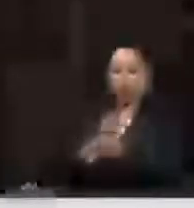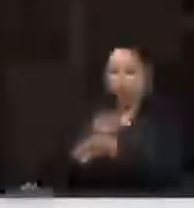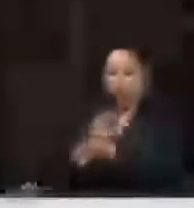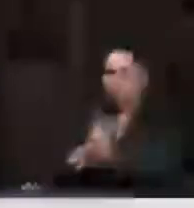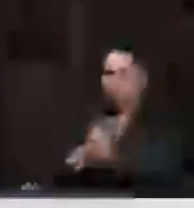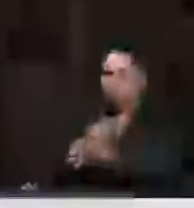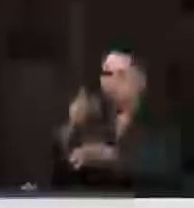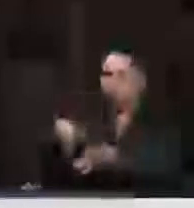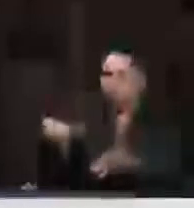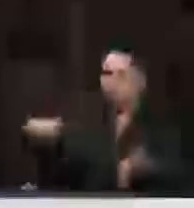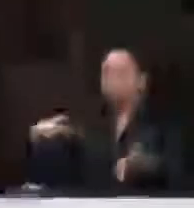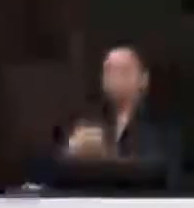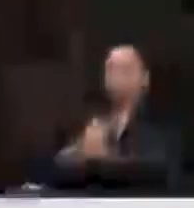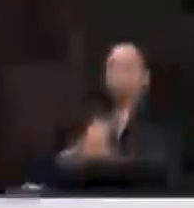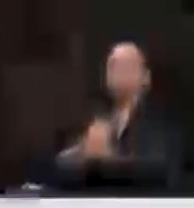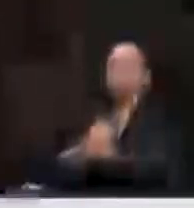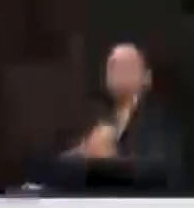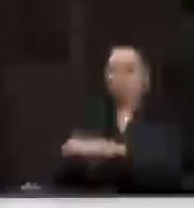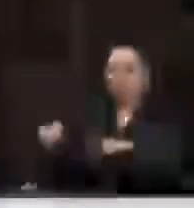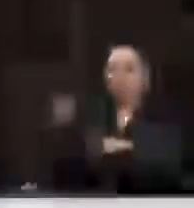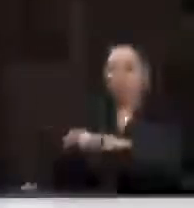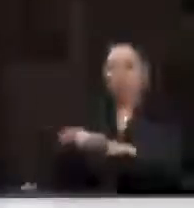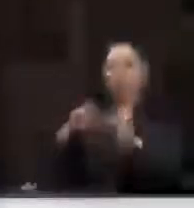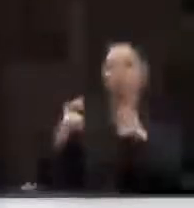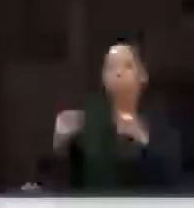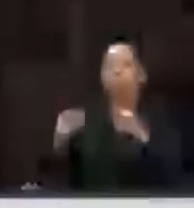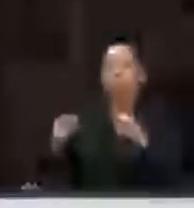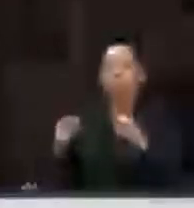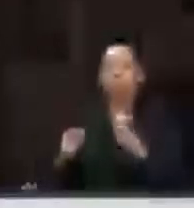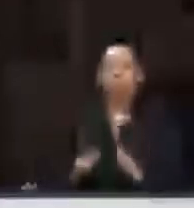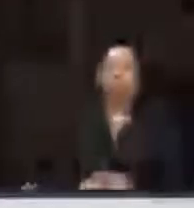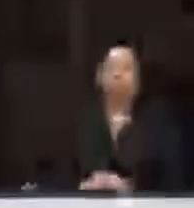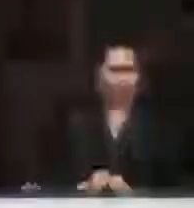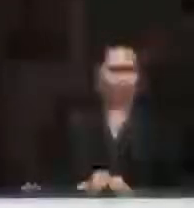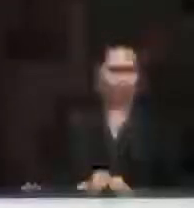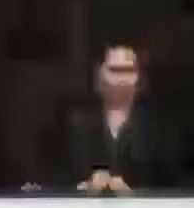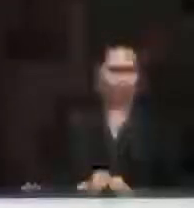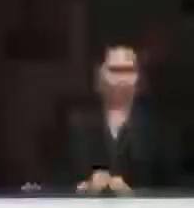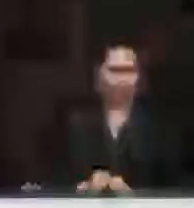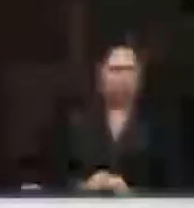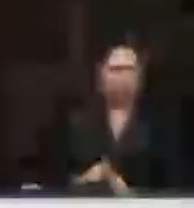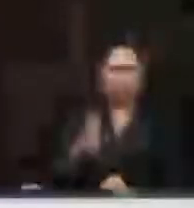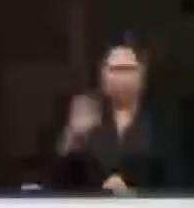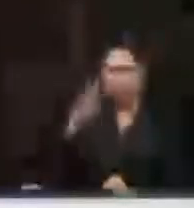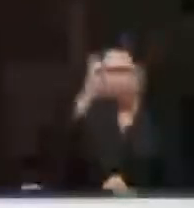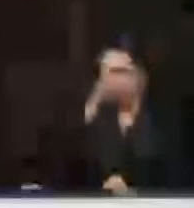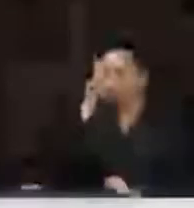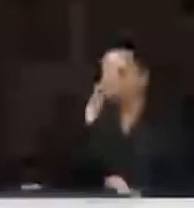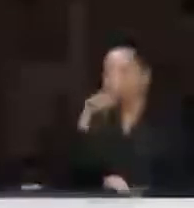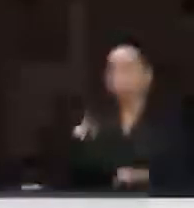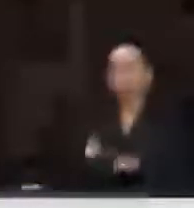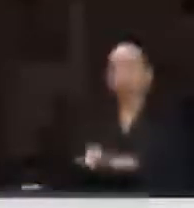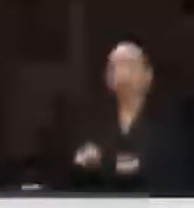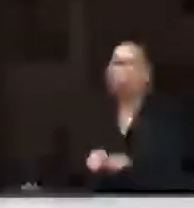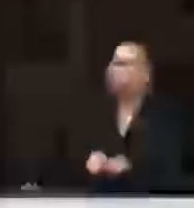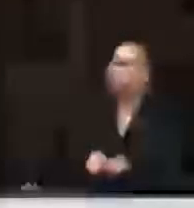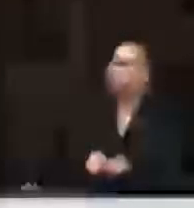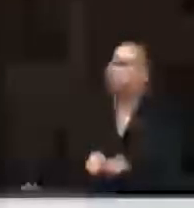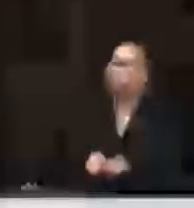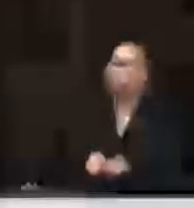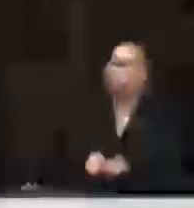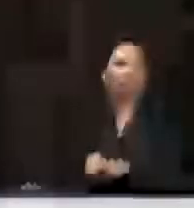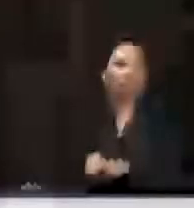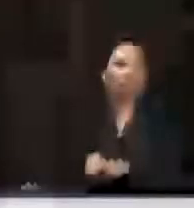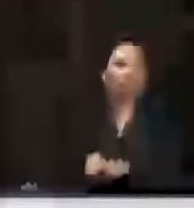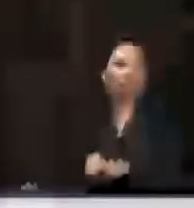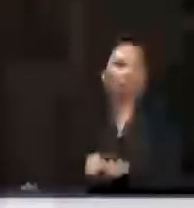e imprescritível. A Lei Caó. Mas lembrar também da nossa